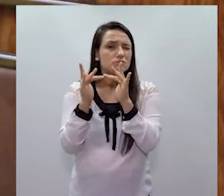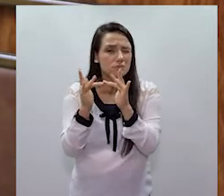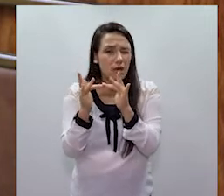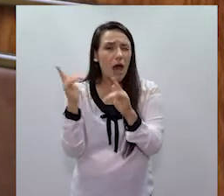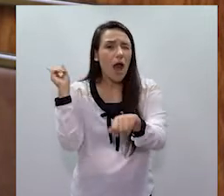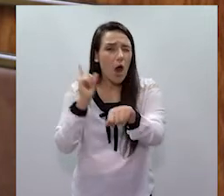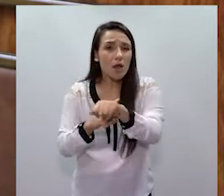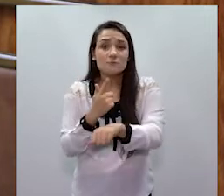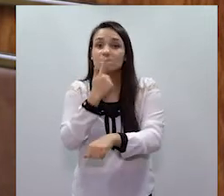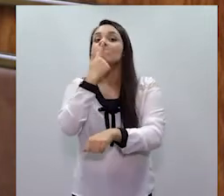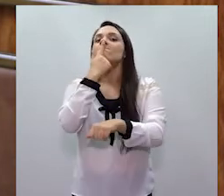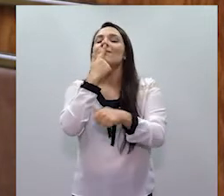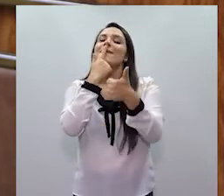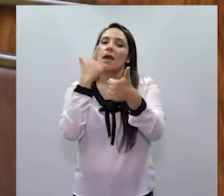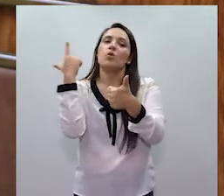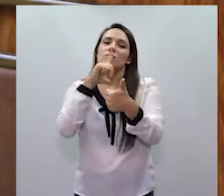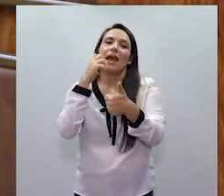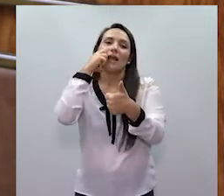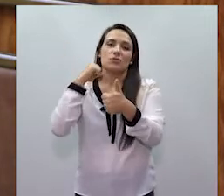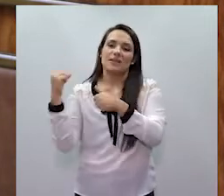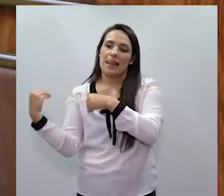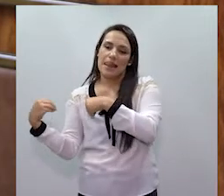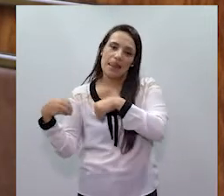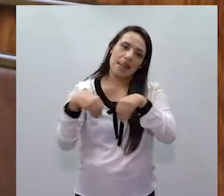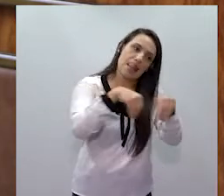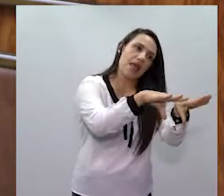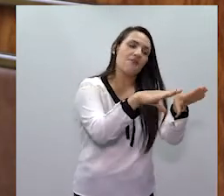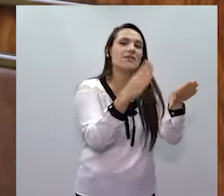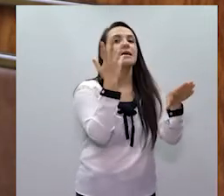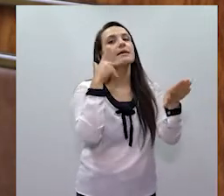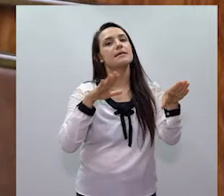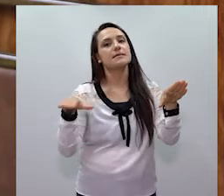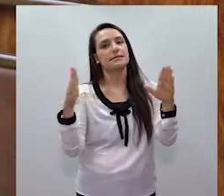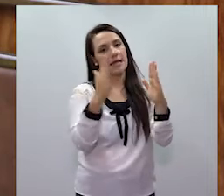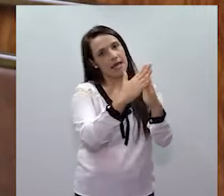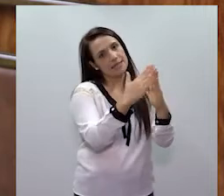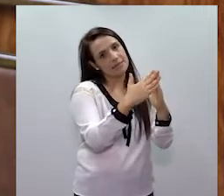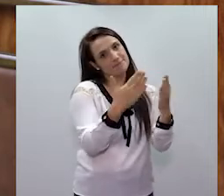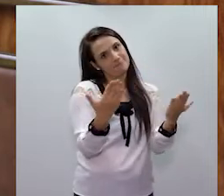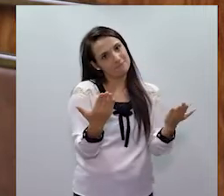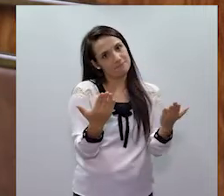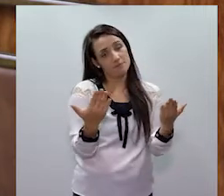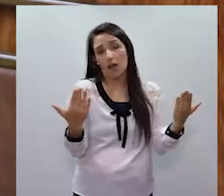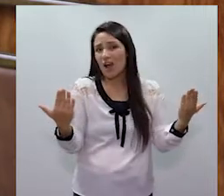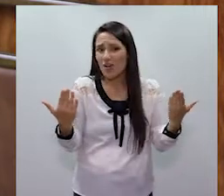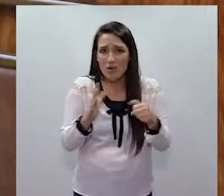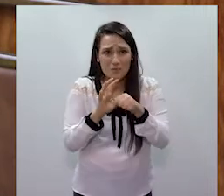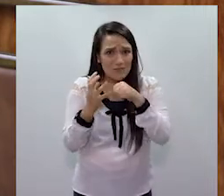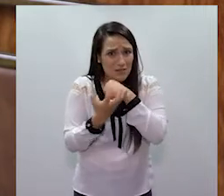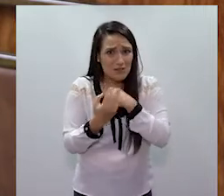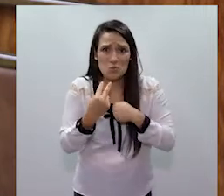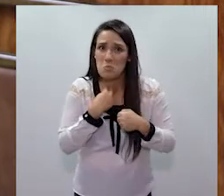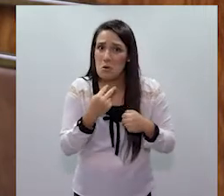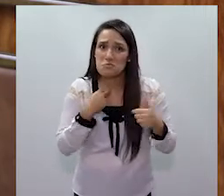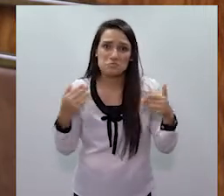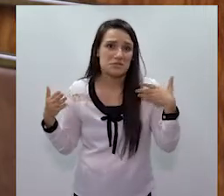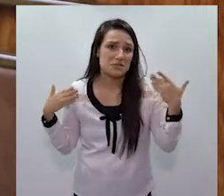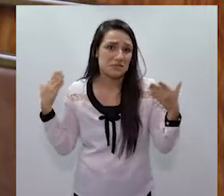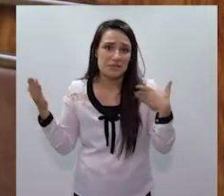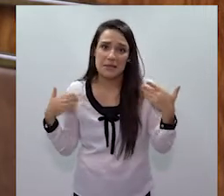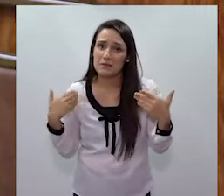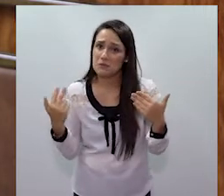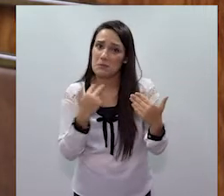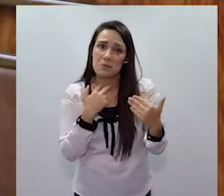casa. Com a pandemia, ficaram restritas as visitas às instituições de acolhimento e isso também dificultou